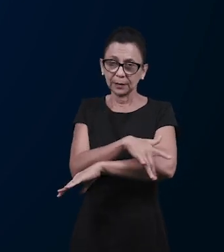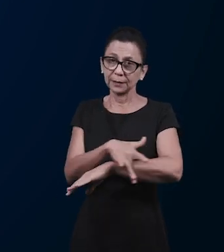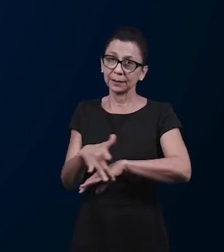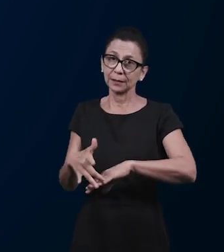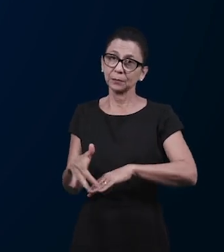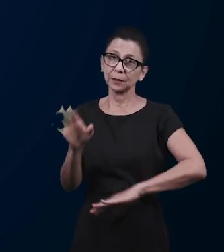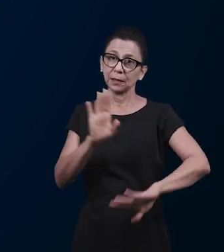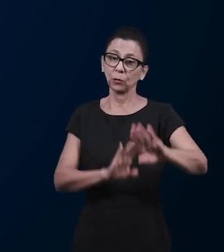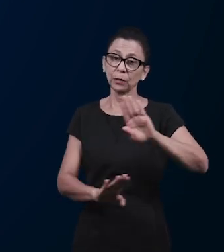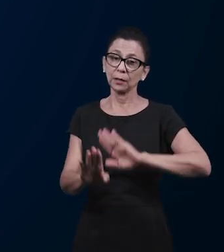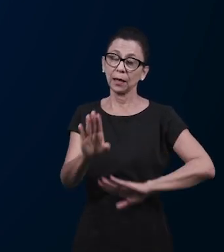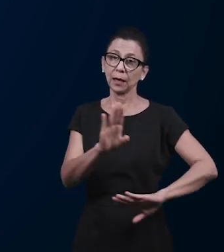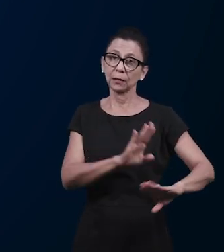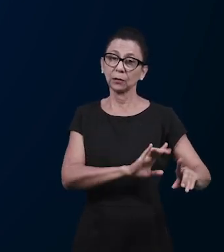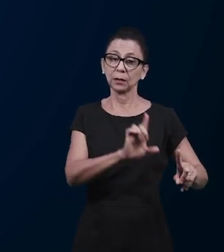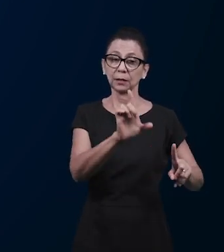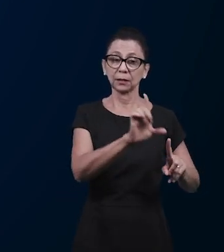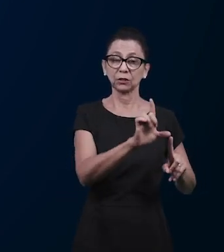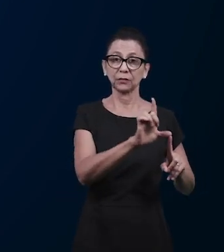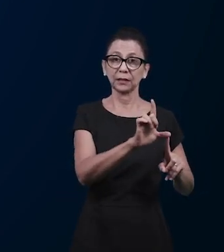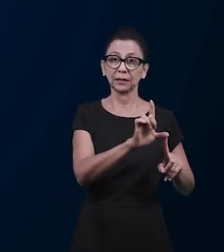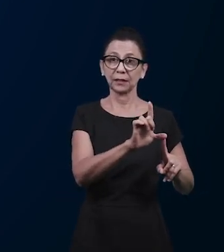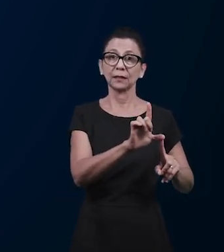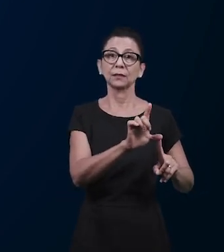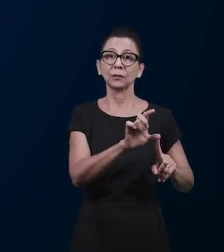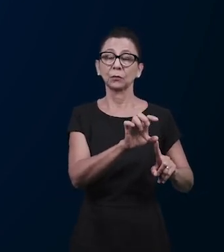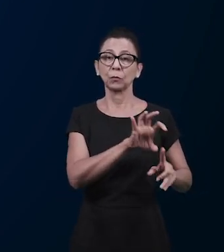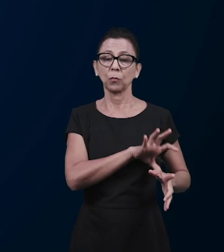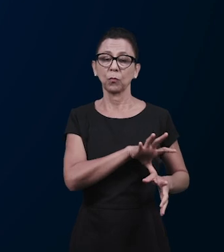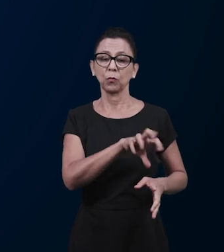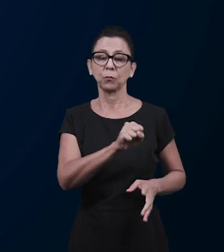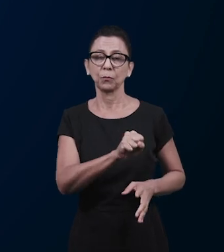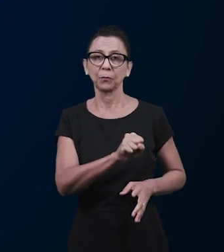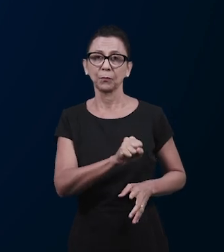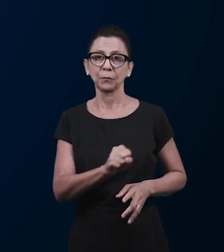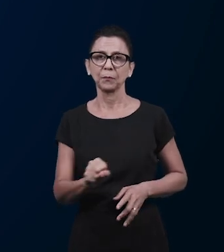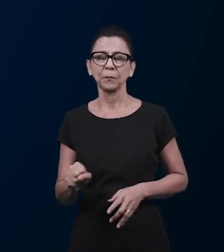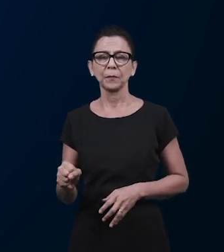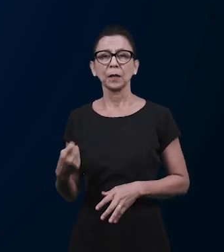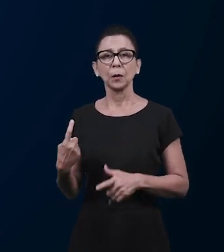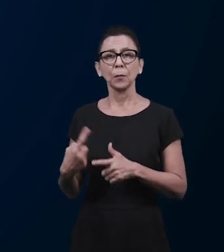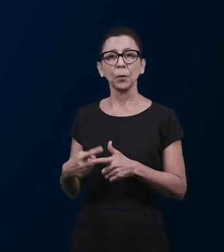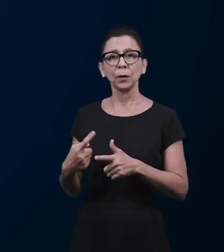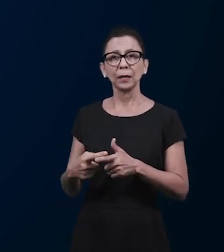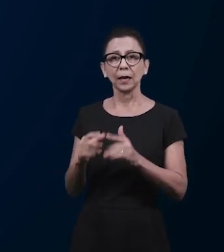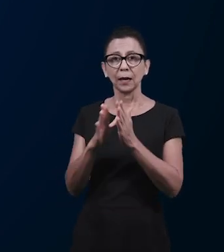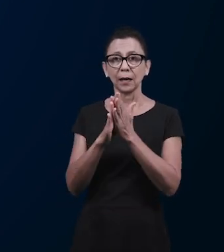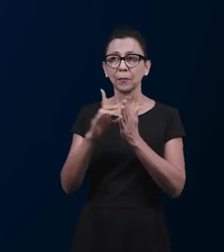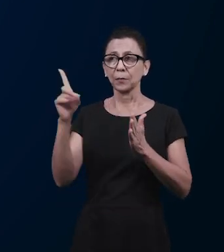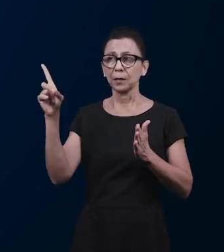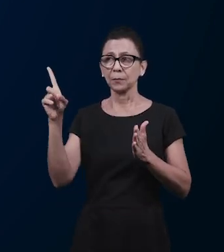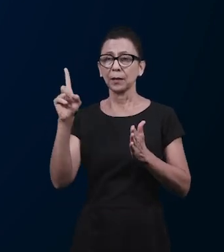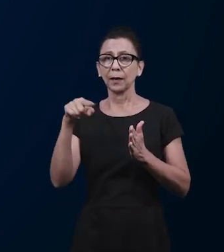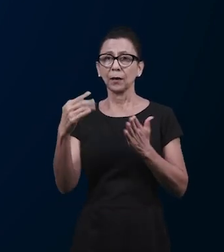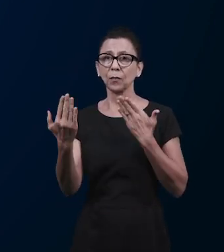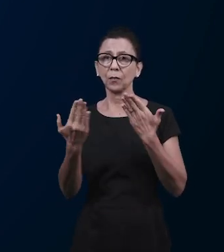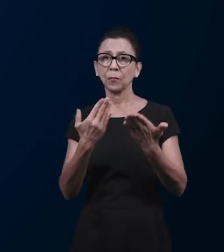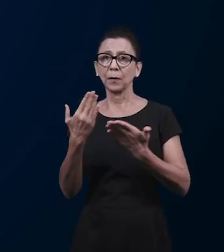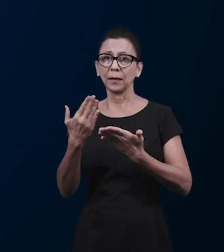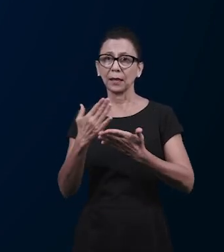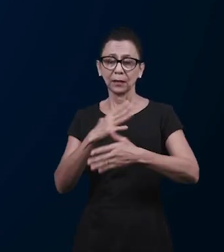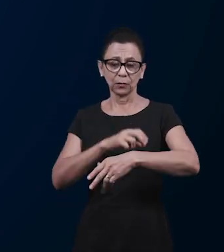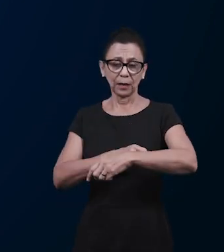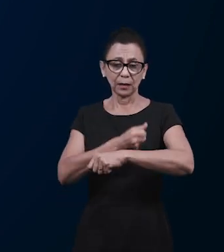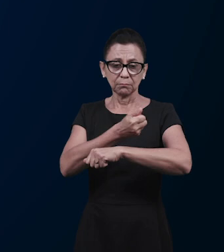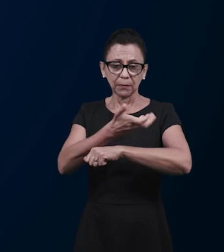do adversário, pois a palavra, que é a semente, ela se torna